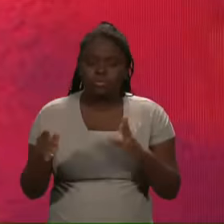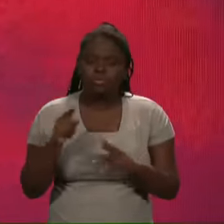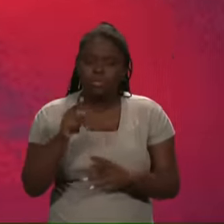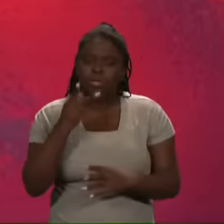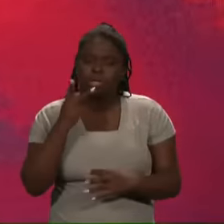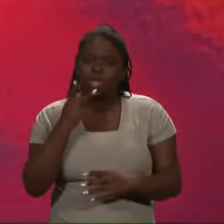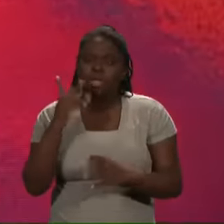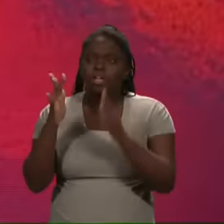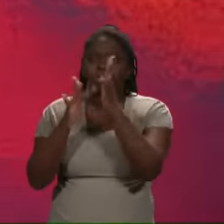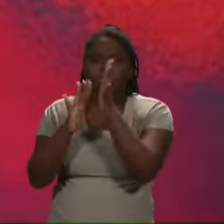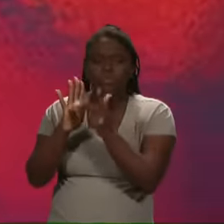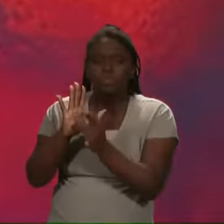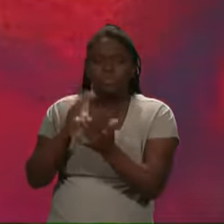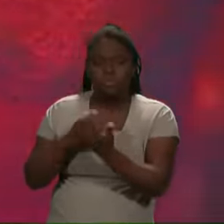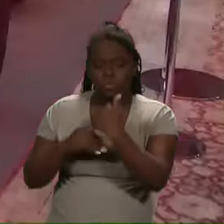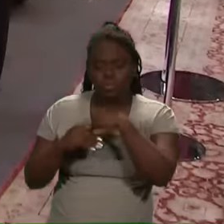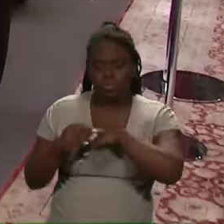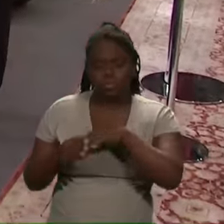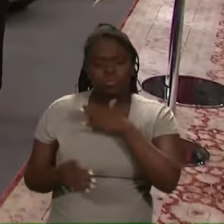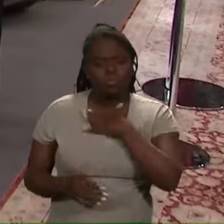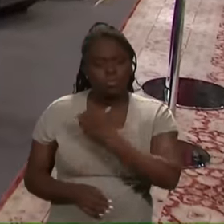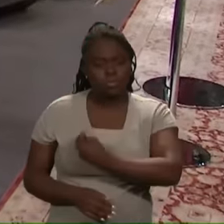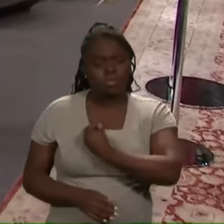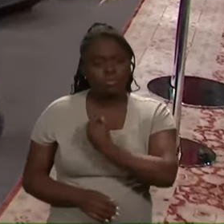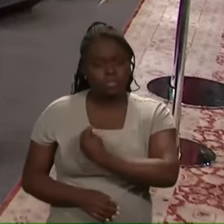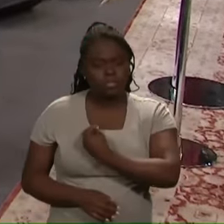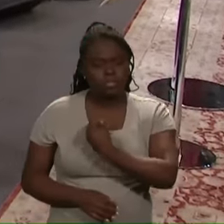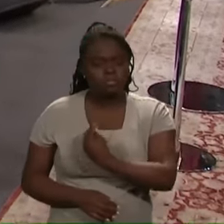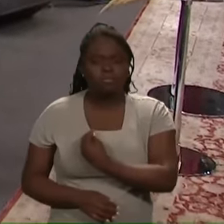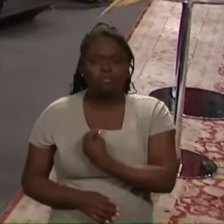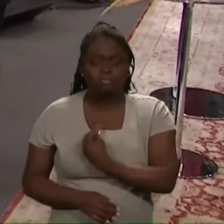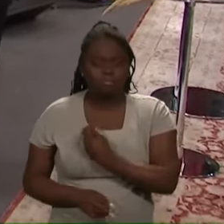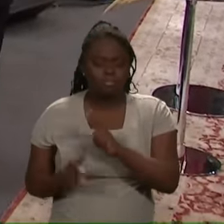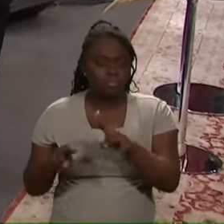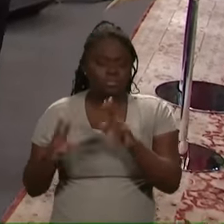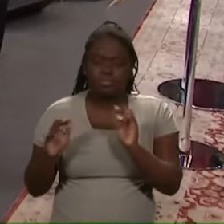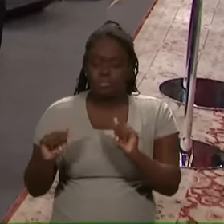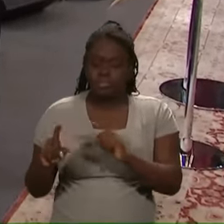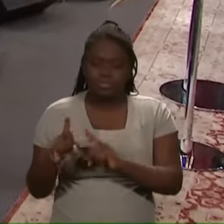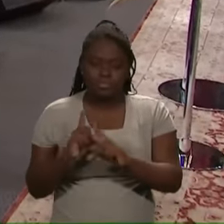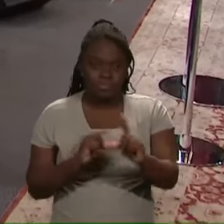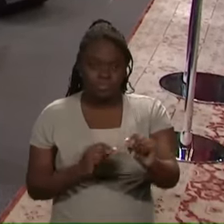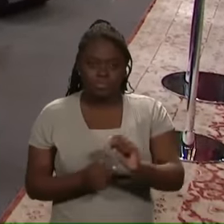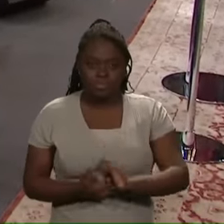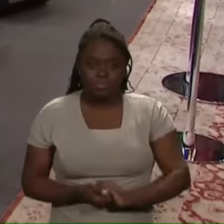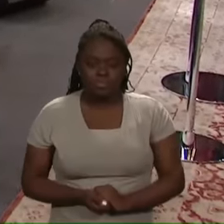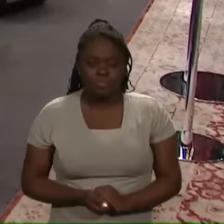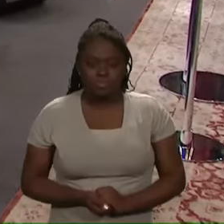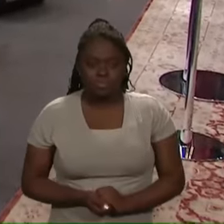disse: Jesus, entra na minha vida. Ele nunca saiu.